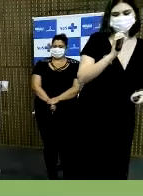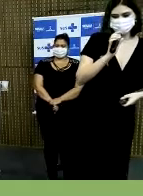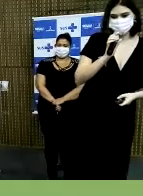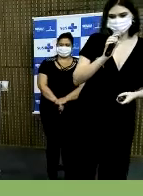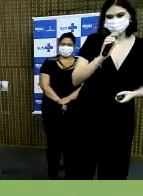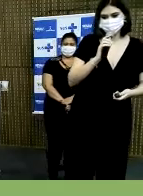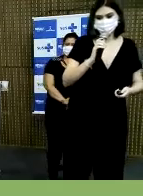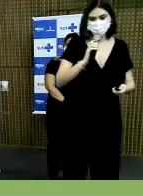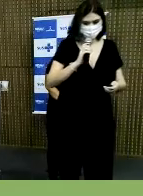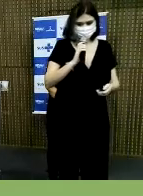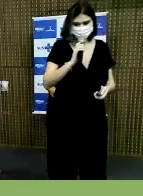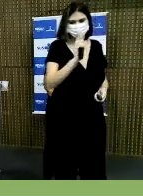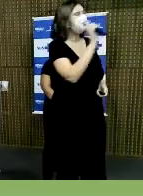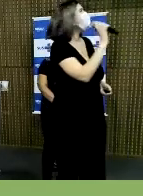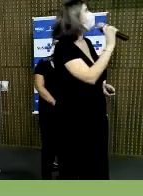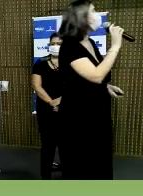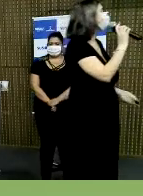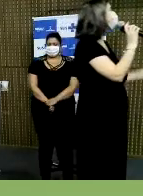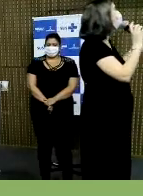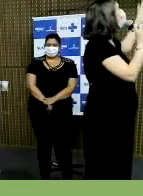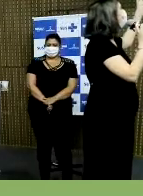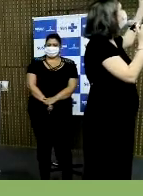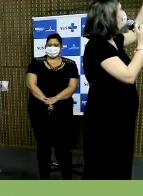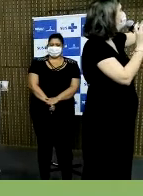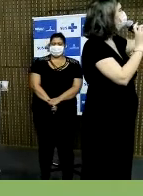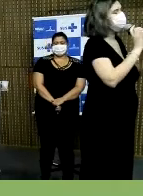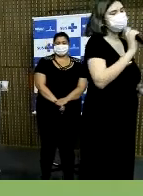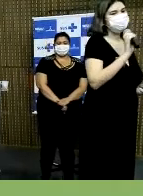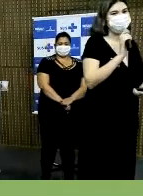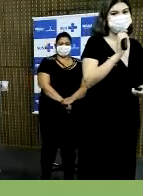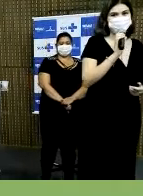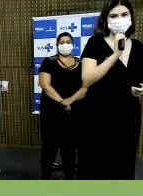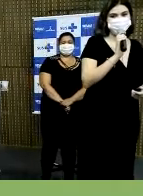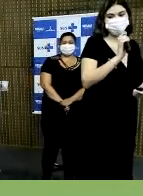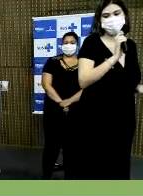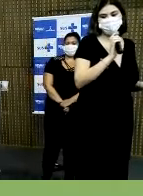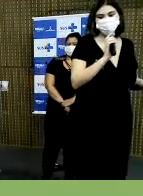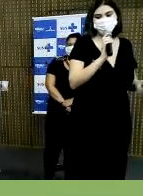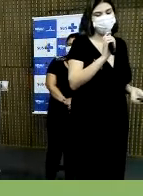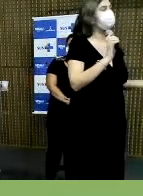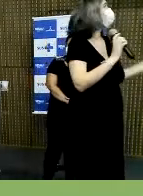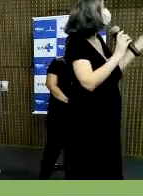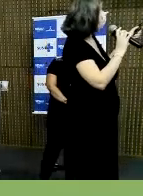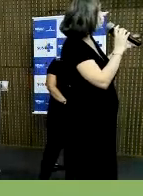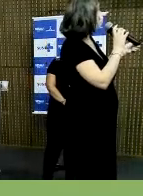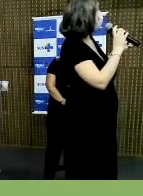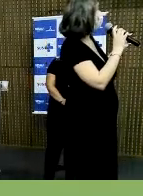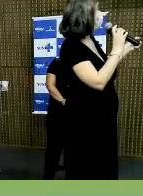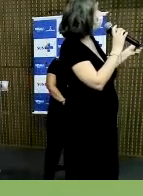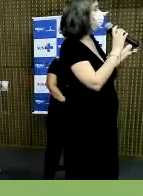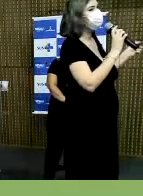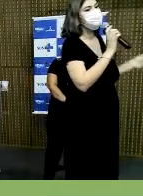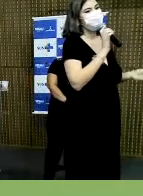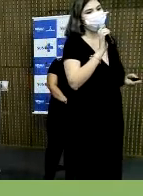não aconteça. Opa! Em relação aos pacientes tabagistas, nós temos um público